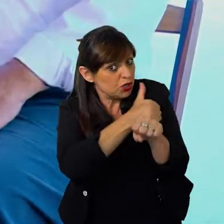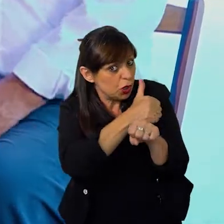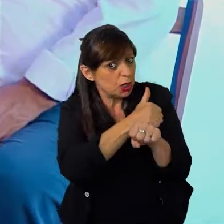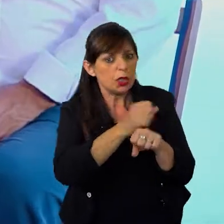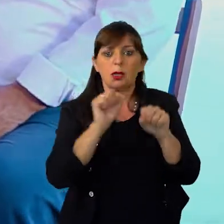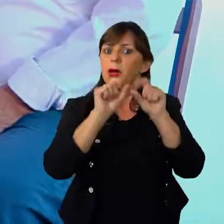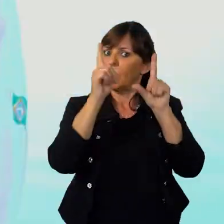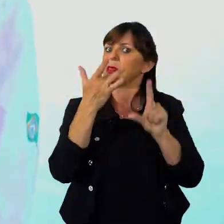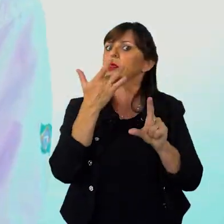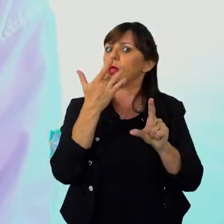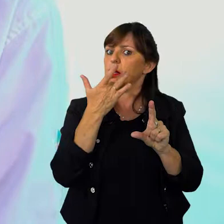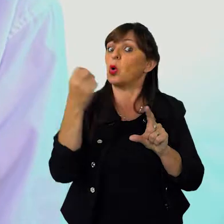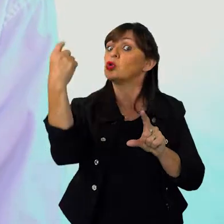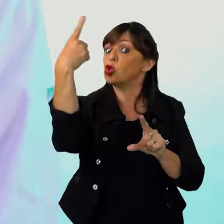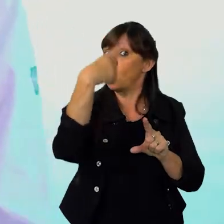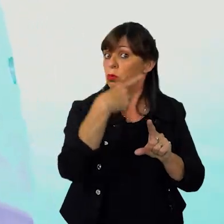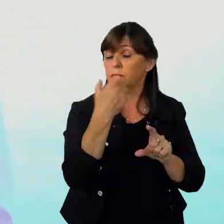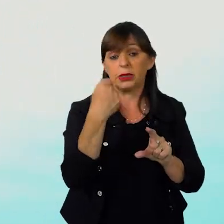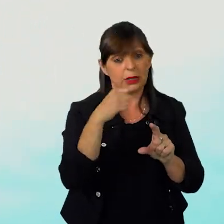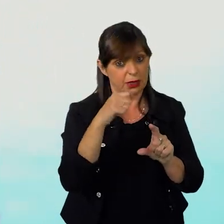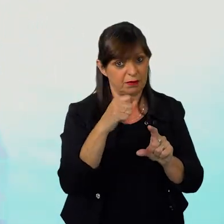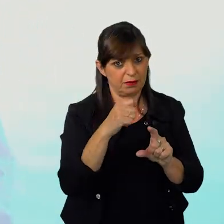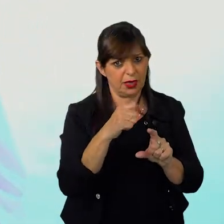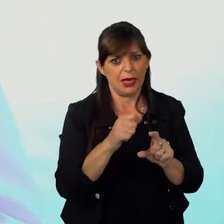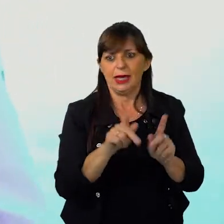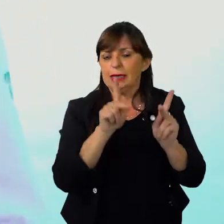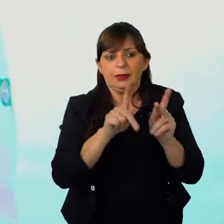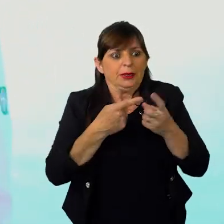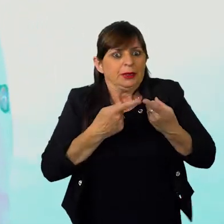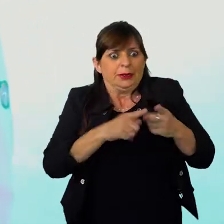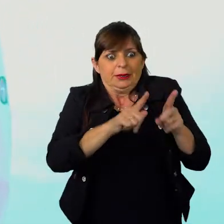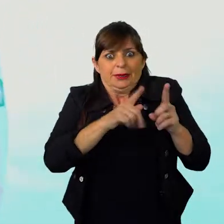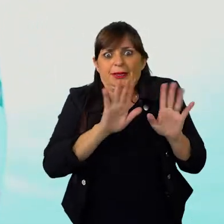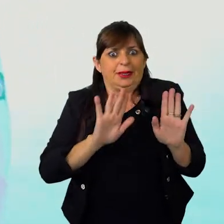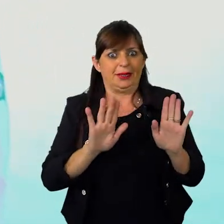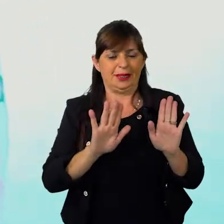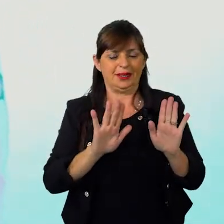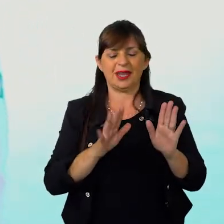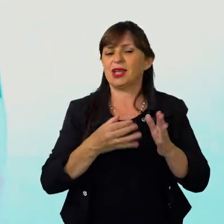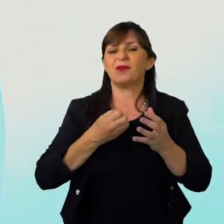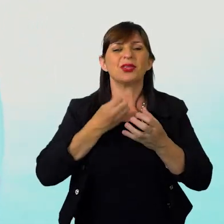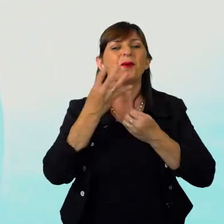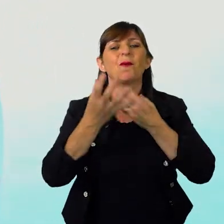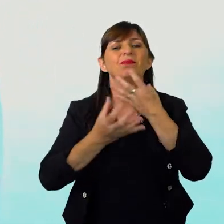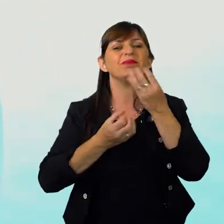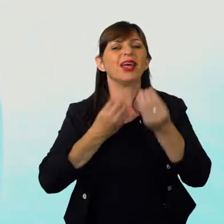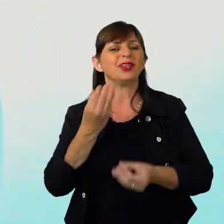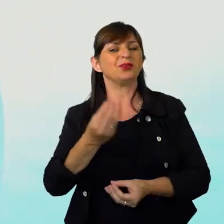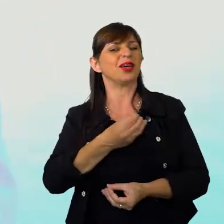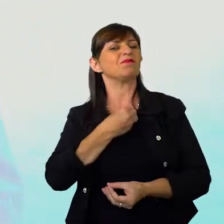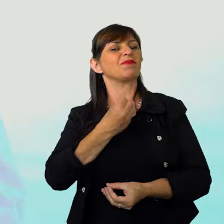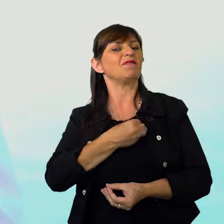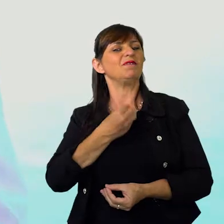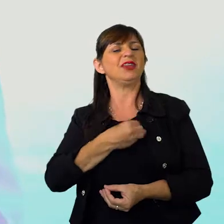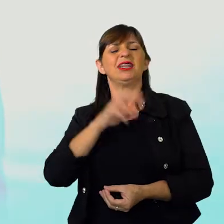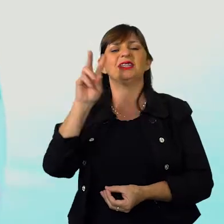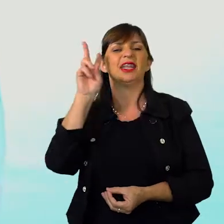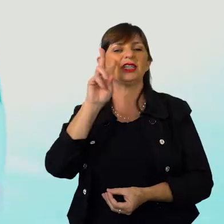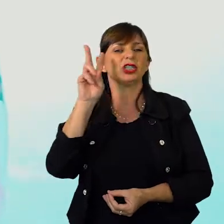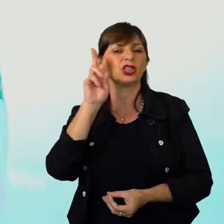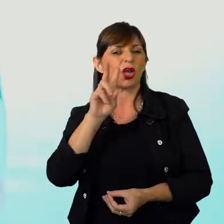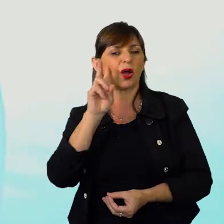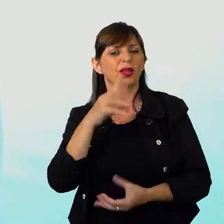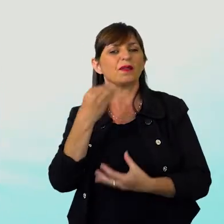recontando a história revivendo contando não revivendo a história dos balseiros do rio Uruguai esse